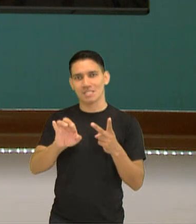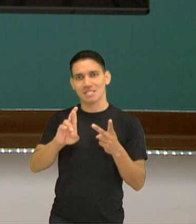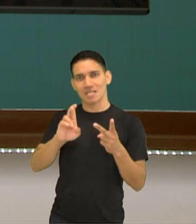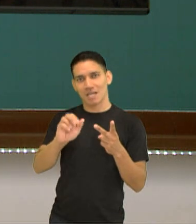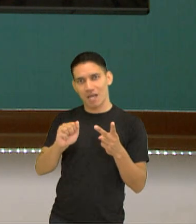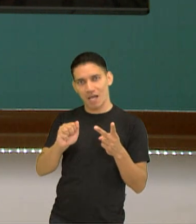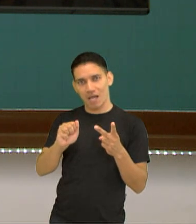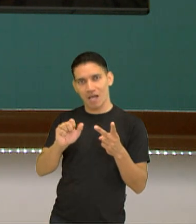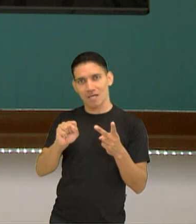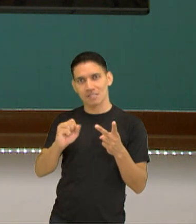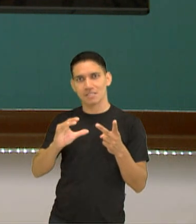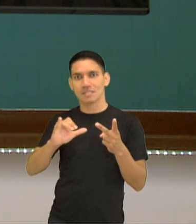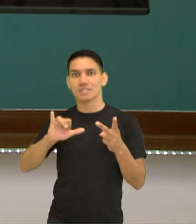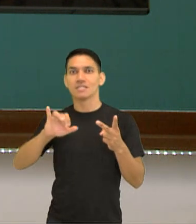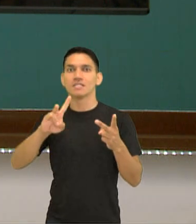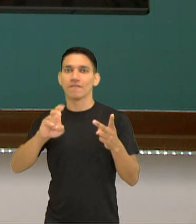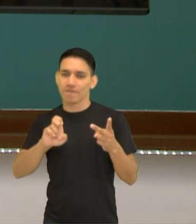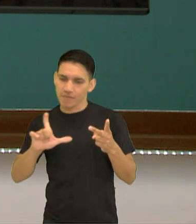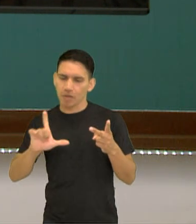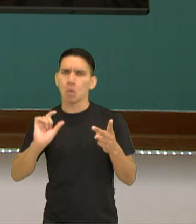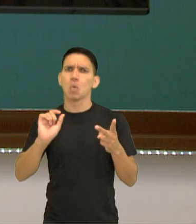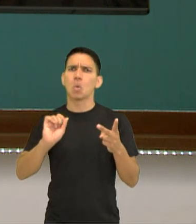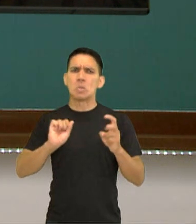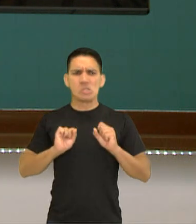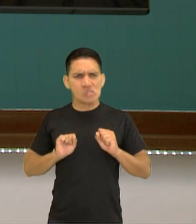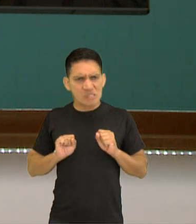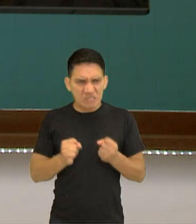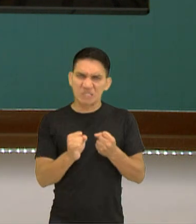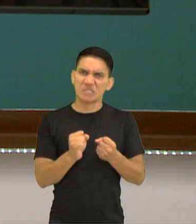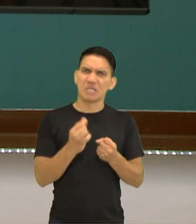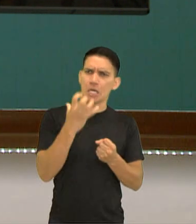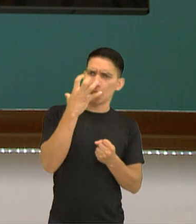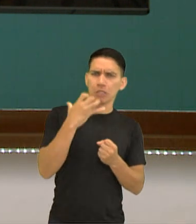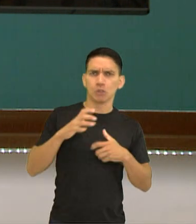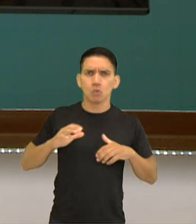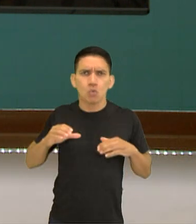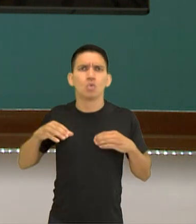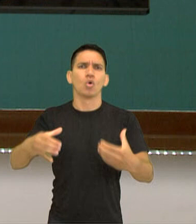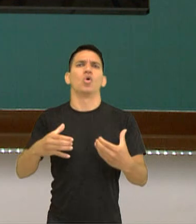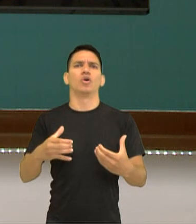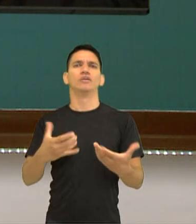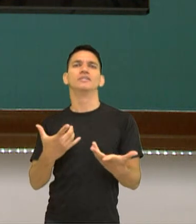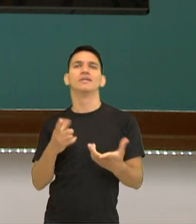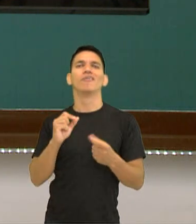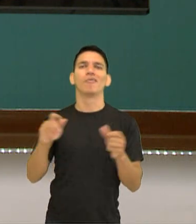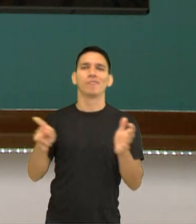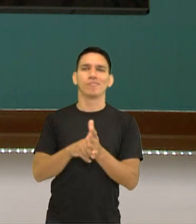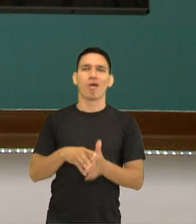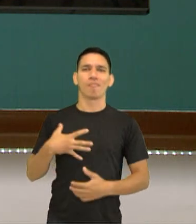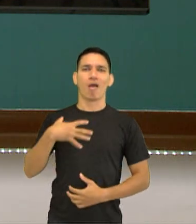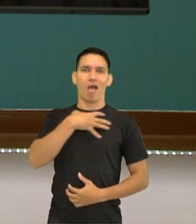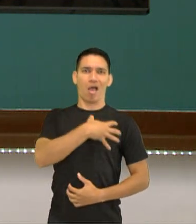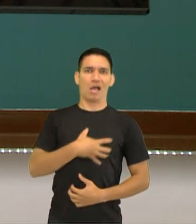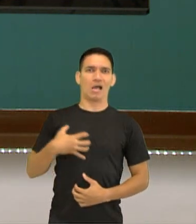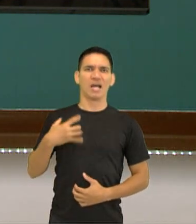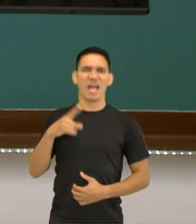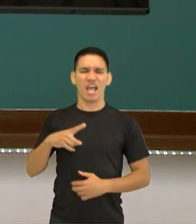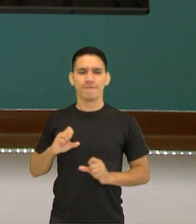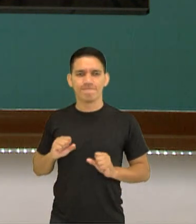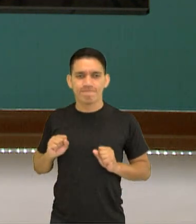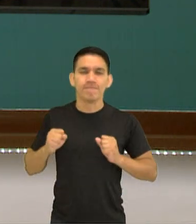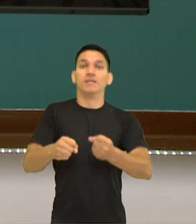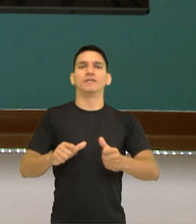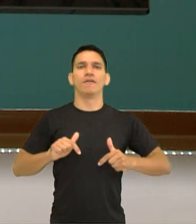está relacionada à ira, à coragem, às paixões. A alma irascível está localizada no peito. É aquele